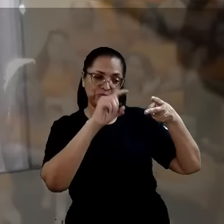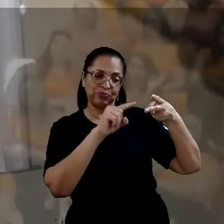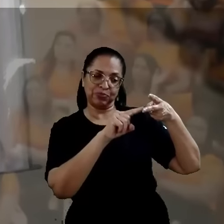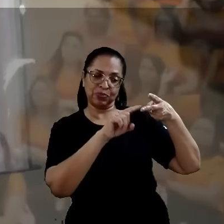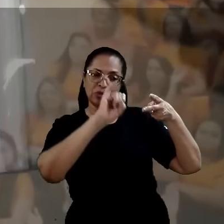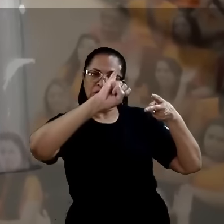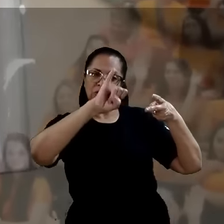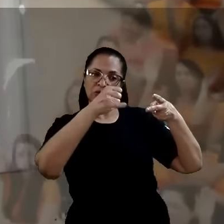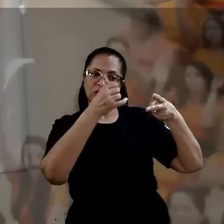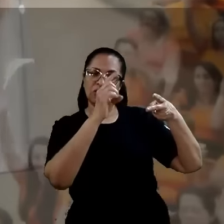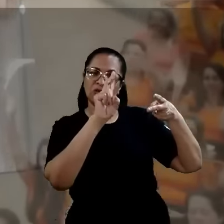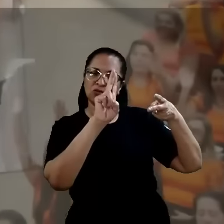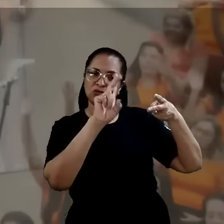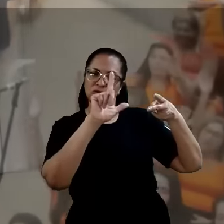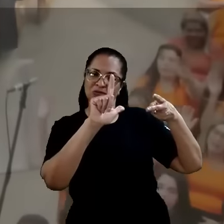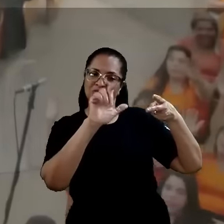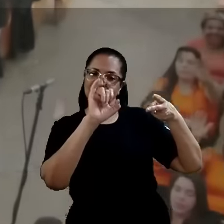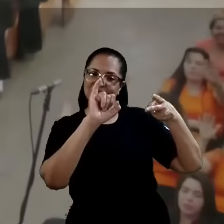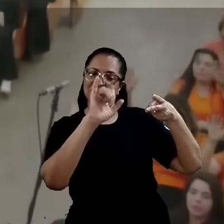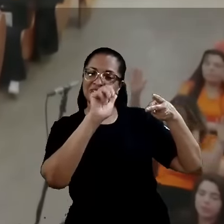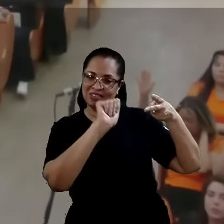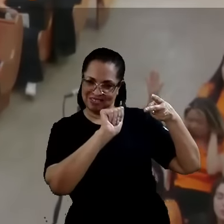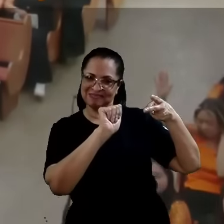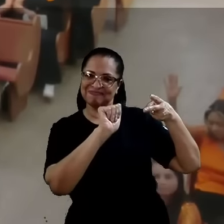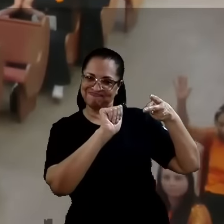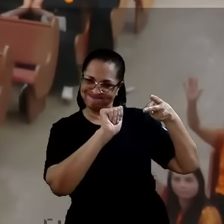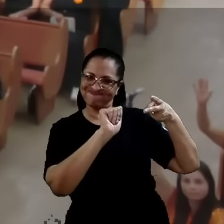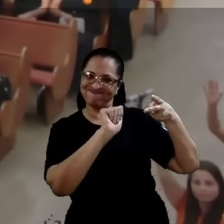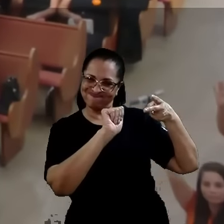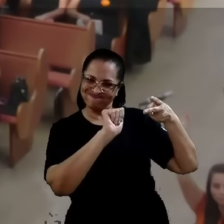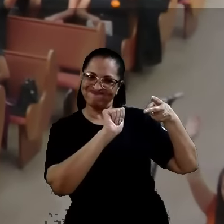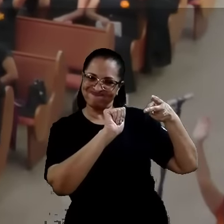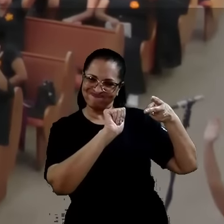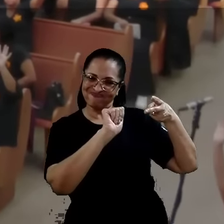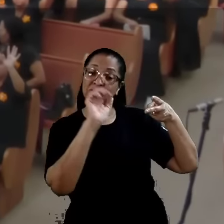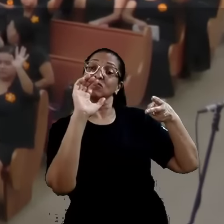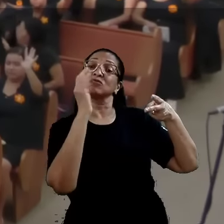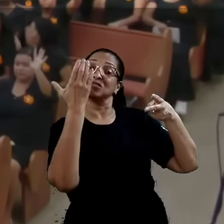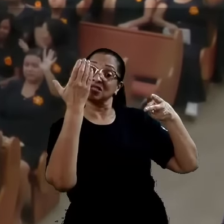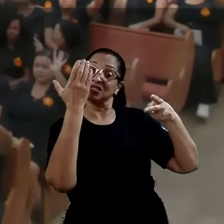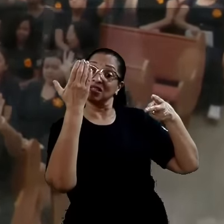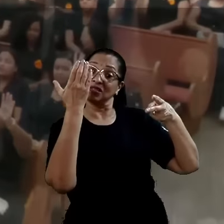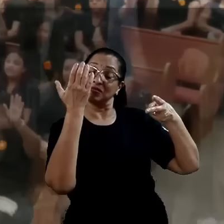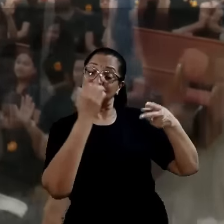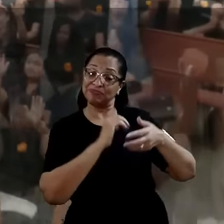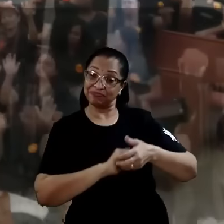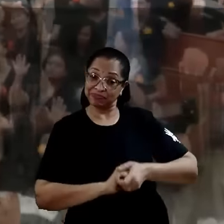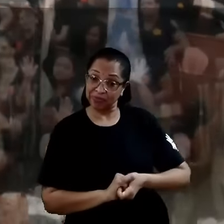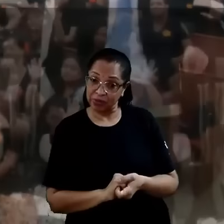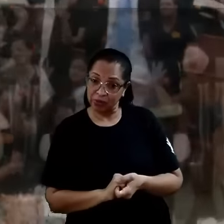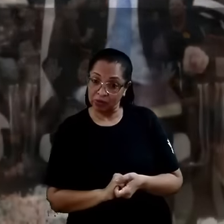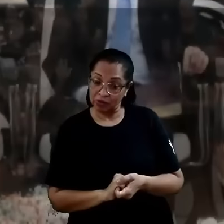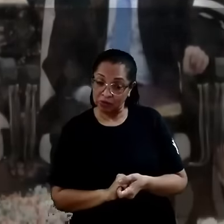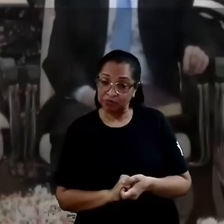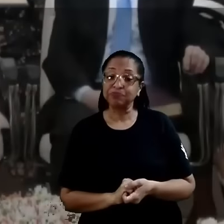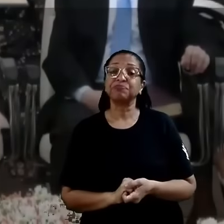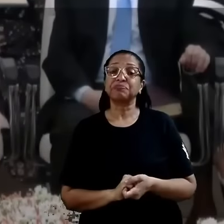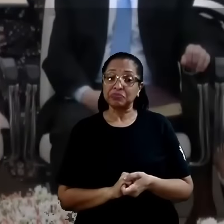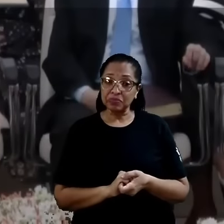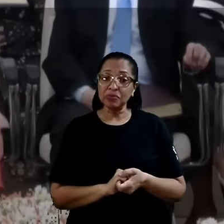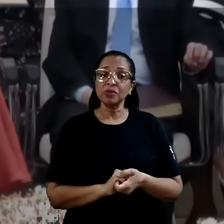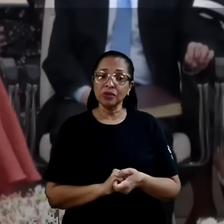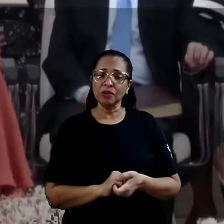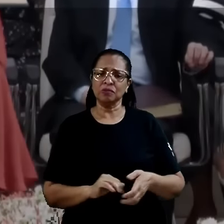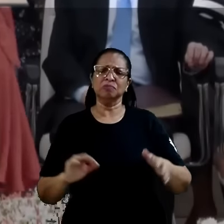vai se apagar os nossos filhos vão ver gente falando em língua ele pode contar contigo os meus filhos vão ver gente